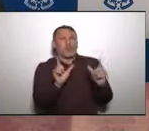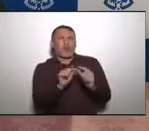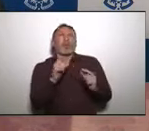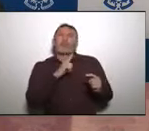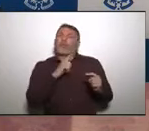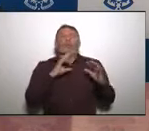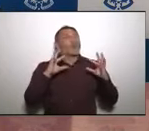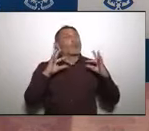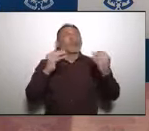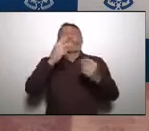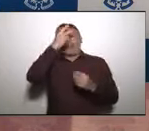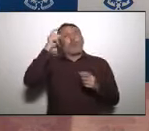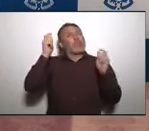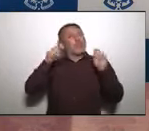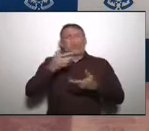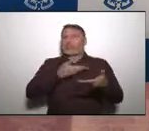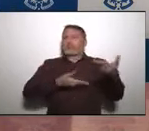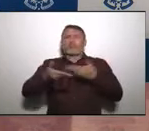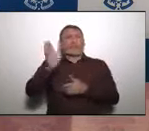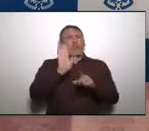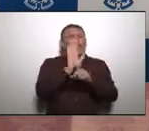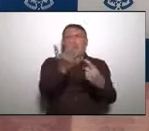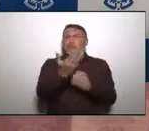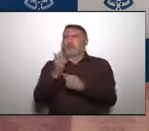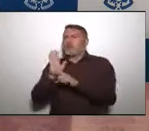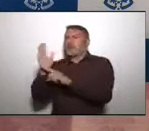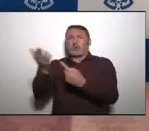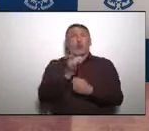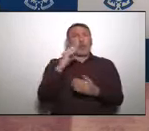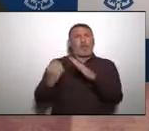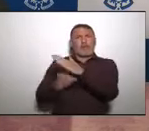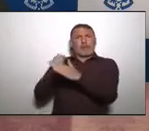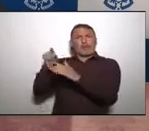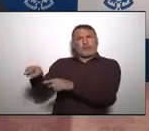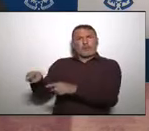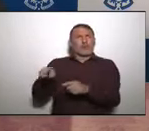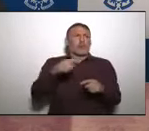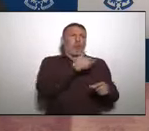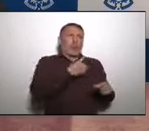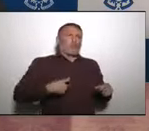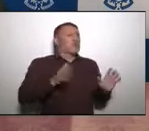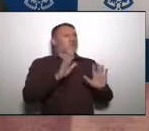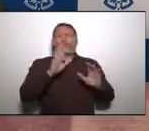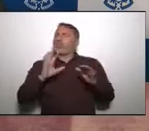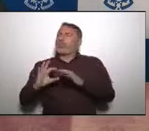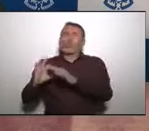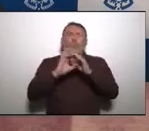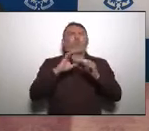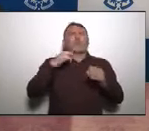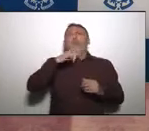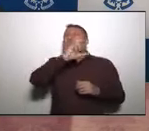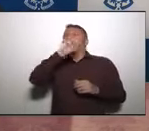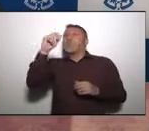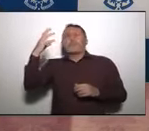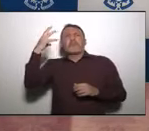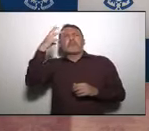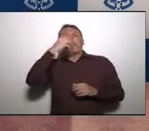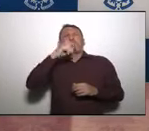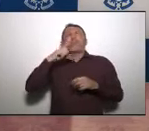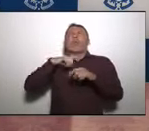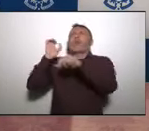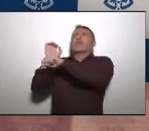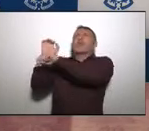ajudar mais, todos nós, não só os empresários, mas todos nós podemos ajudar. Tem visto muita iniciativa bonita aí pelo estado afora, de gente